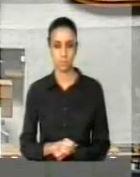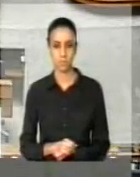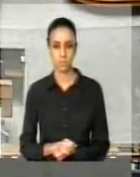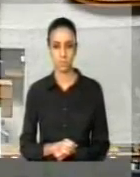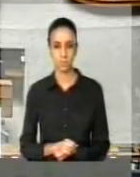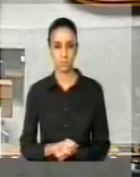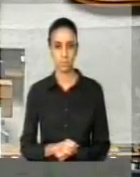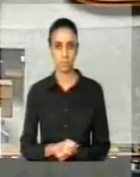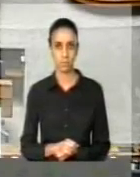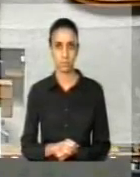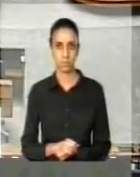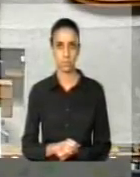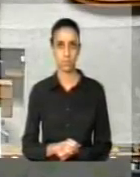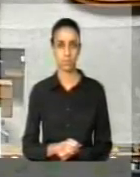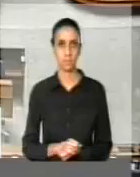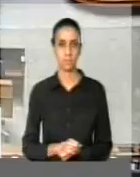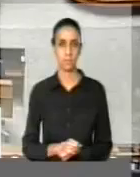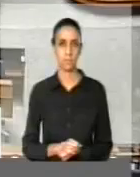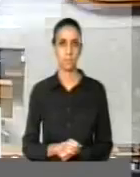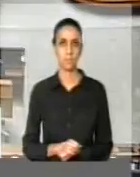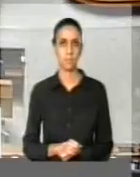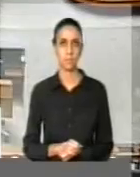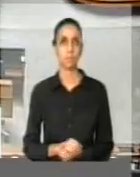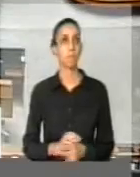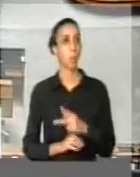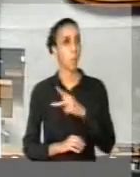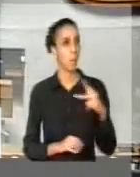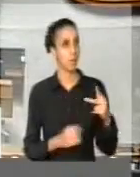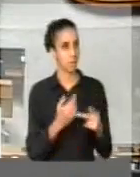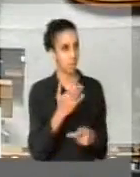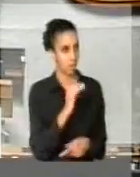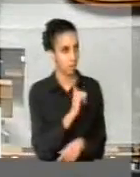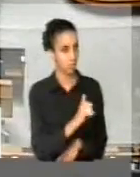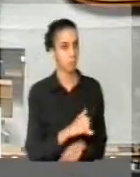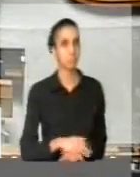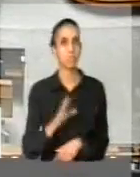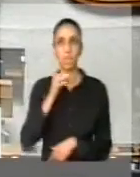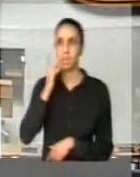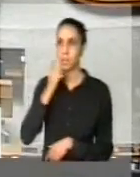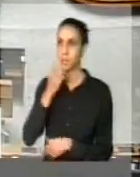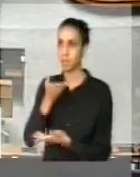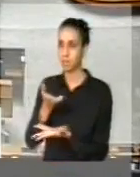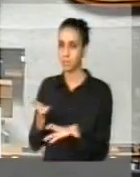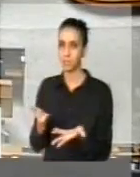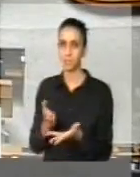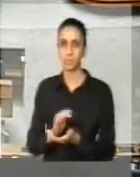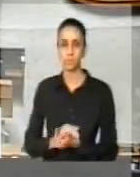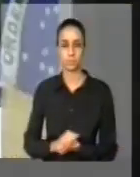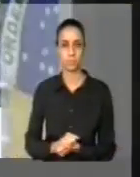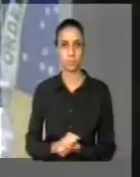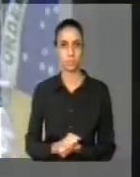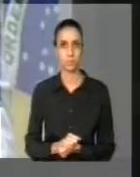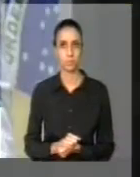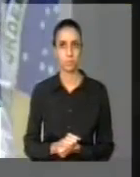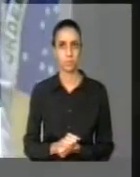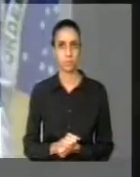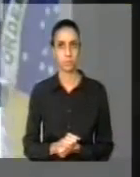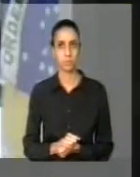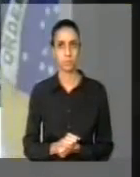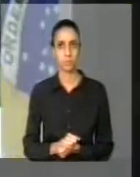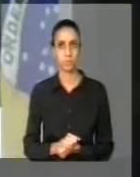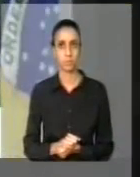Senhor presidente, senhoras e senhores deputados, nós estamos